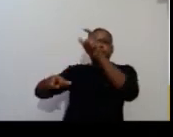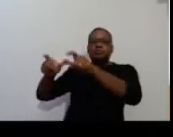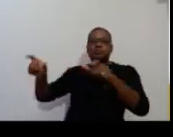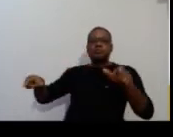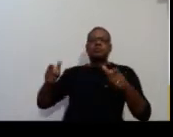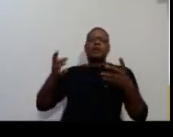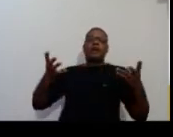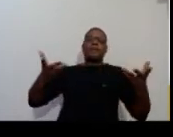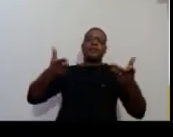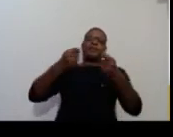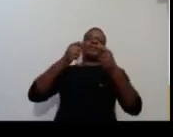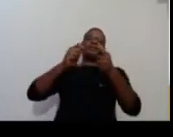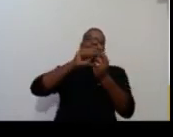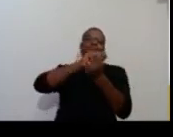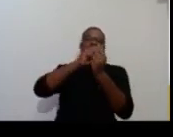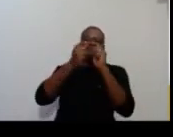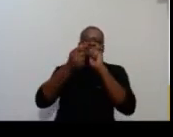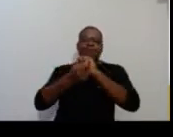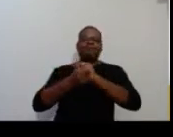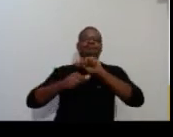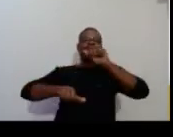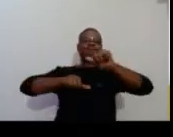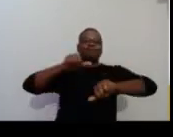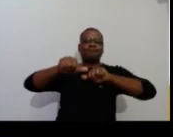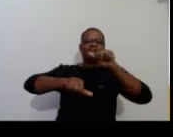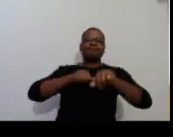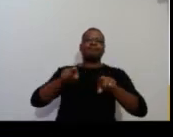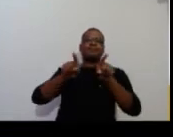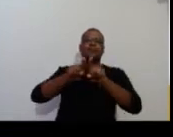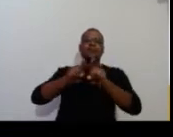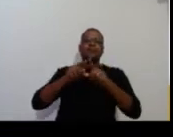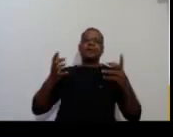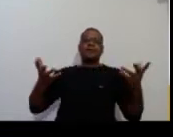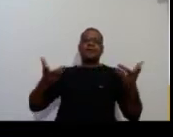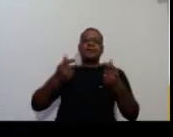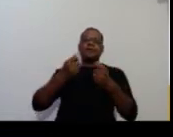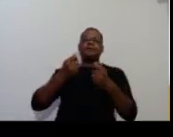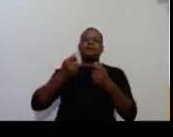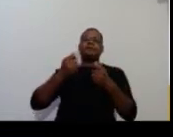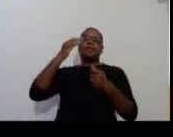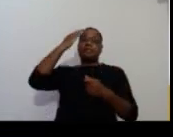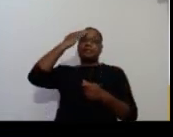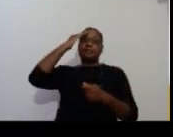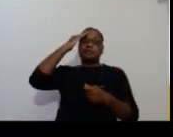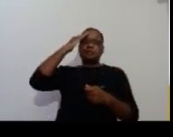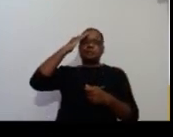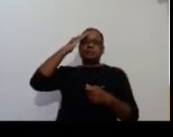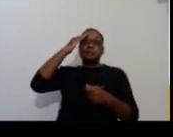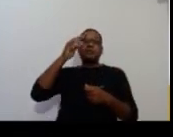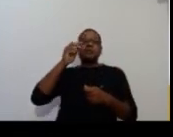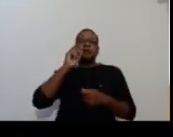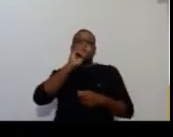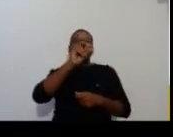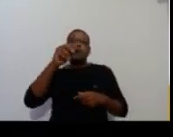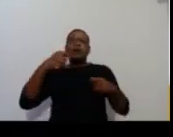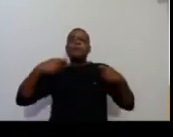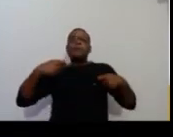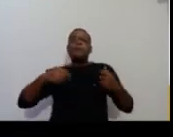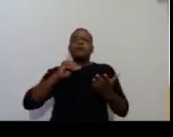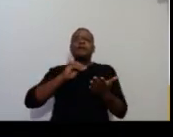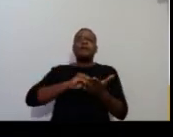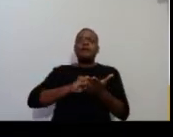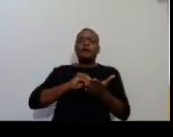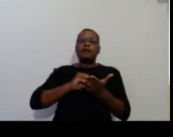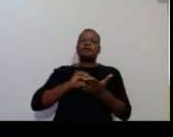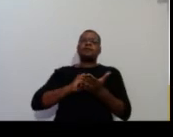mudanças, pessoas com habilidades comportamentais de entender a necessidade do mundo, do sujeito, a partir dele, dos